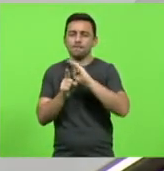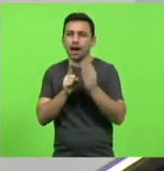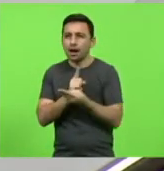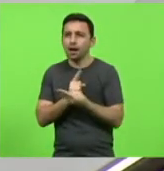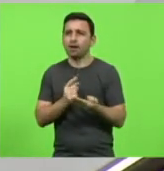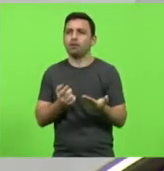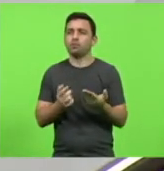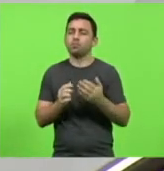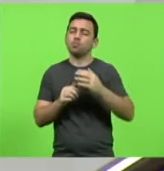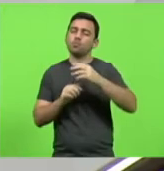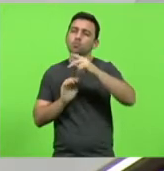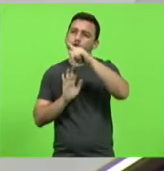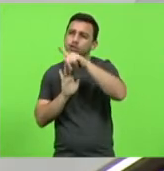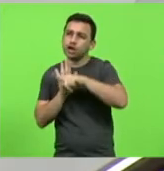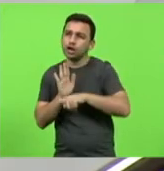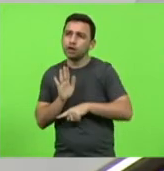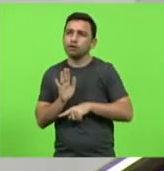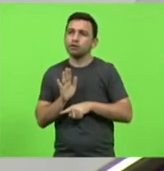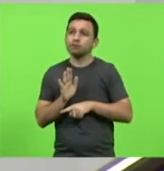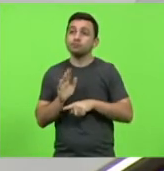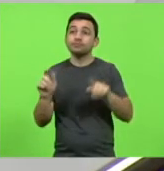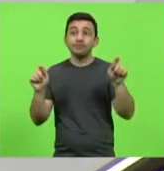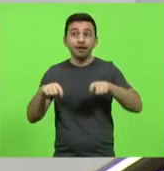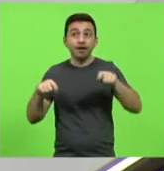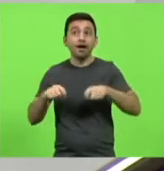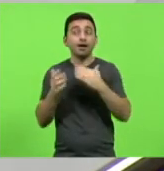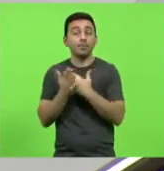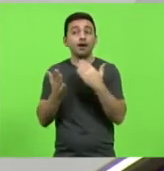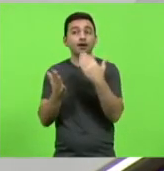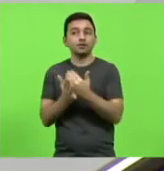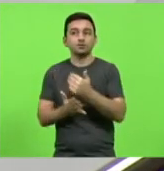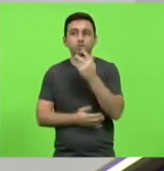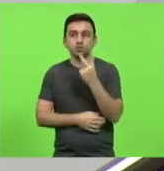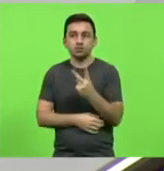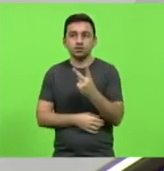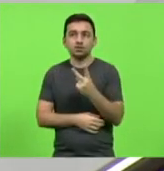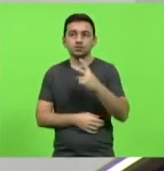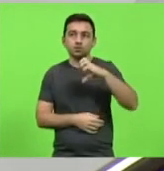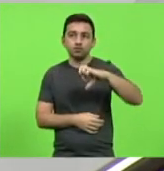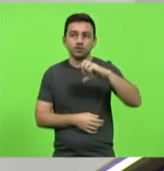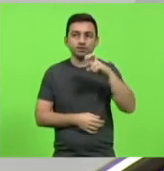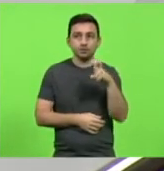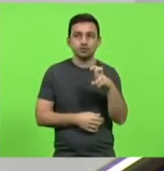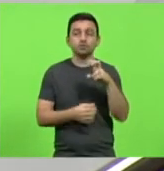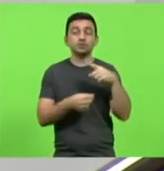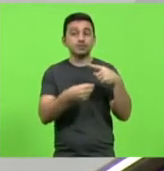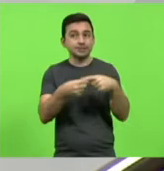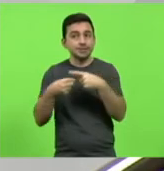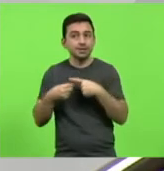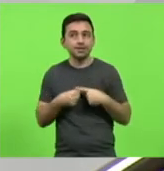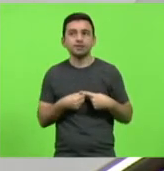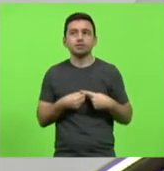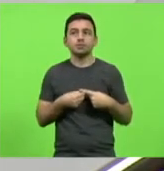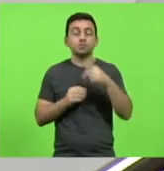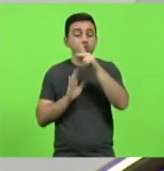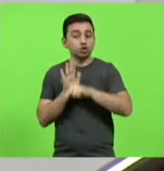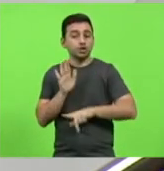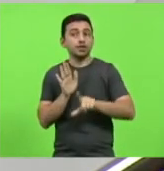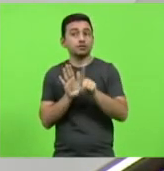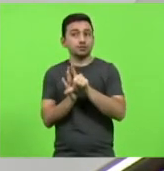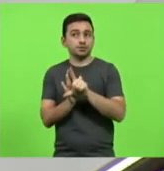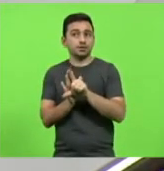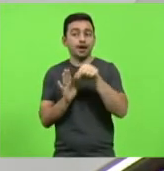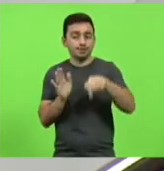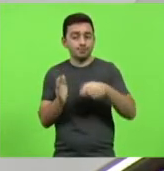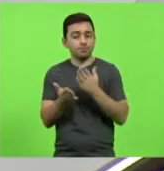aos projetos nós conseguimos beneficiar os 295 municípios com projeto de lei, ora aprovado aqui